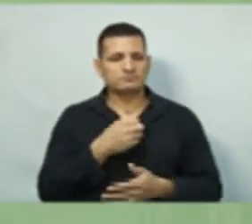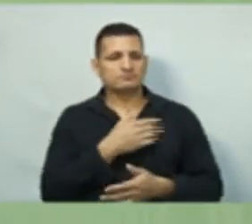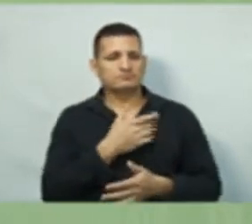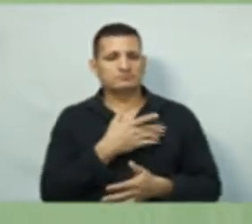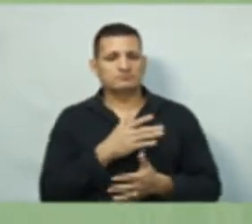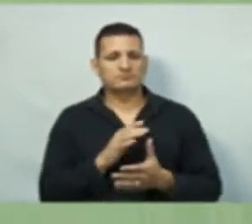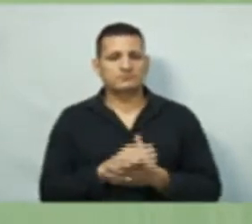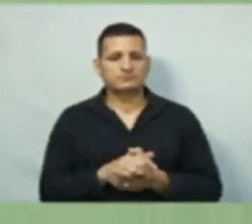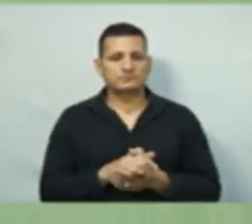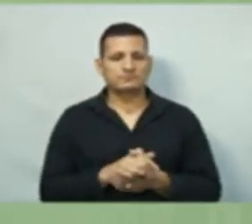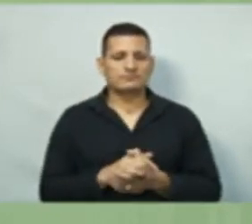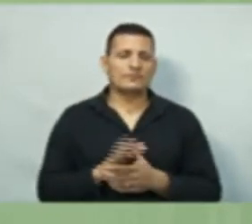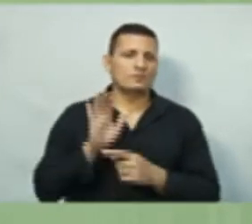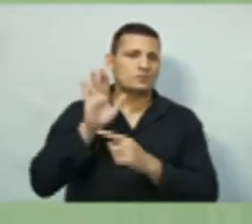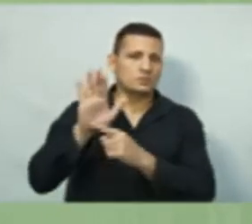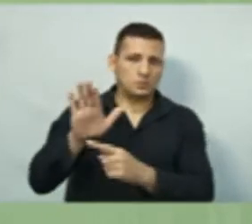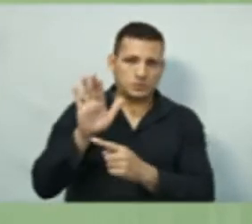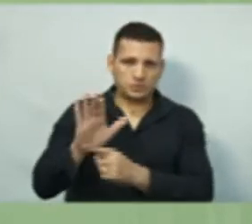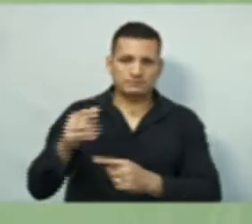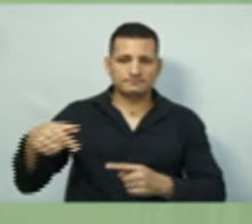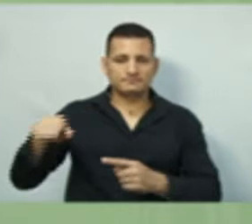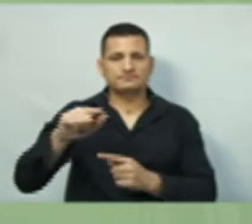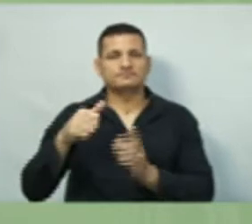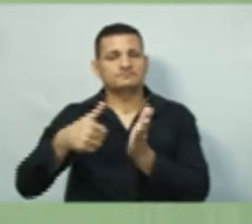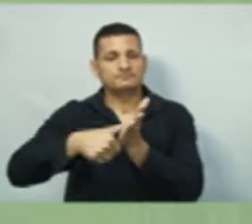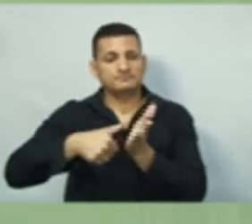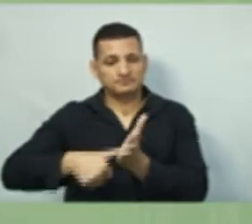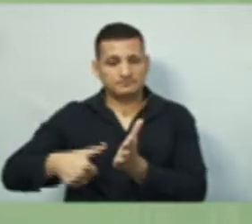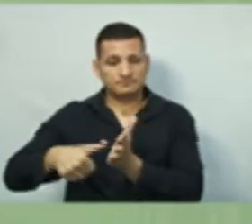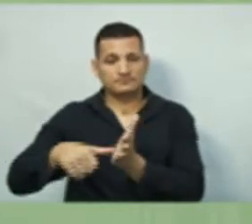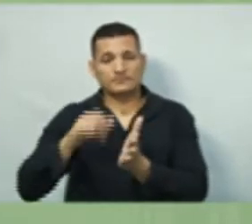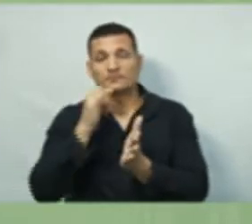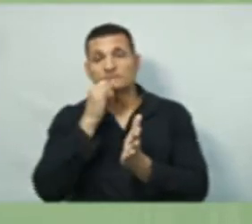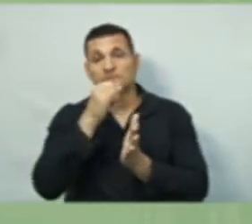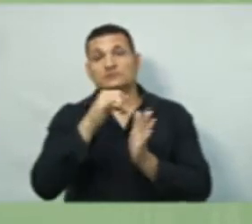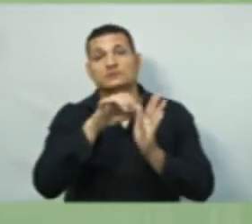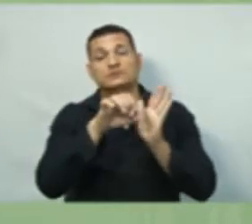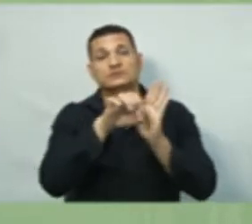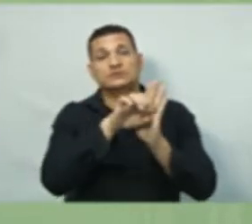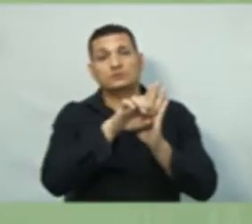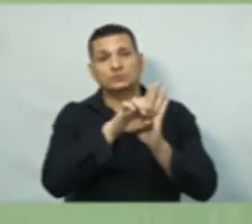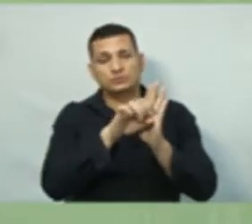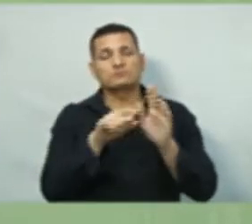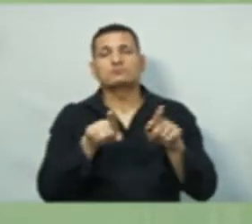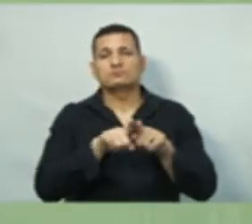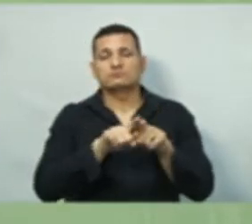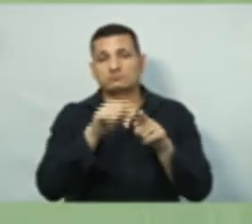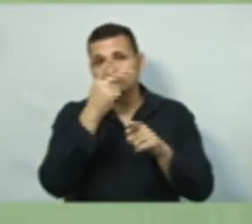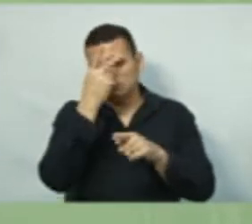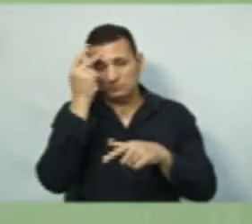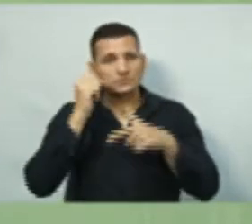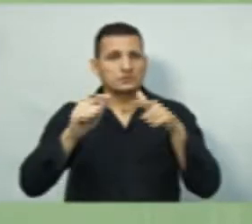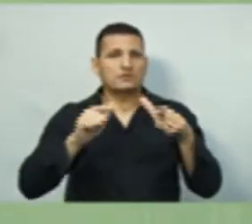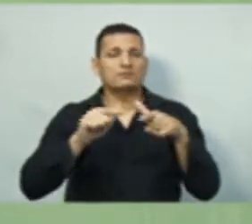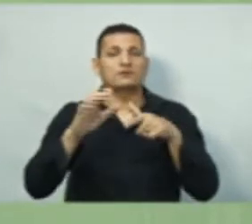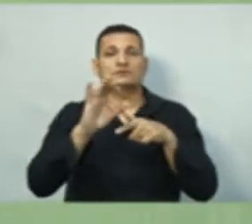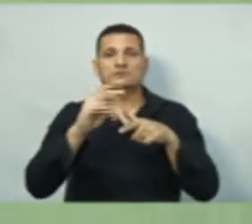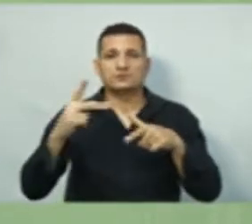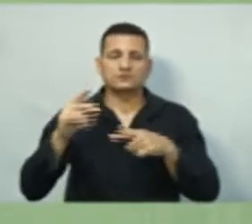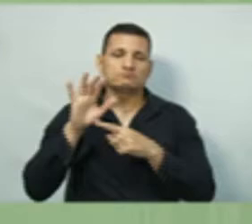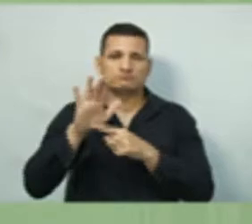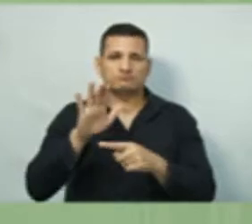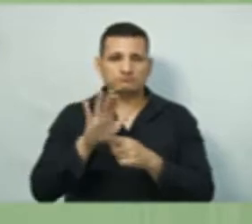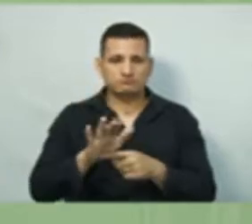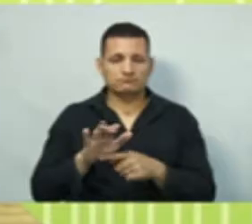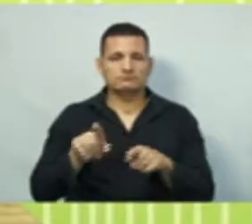aos associados e, quando previsto nos estatutos, aos empregados da cooperativa. Prestação de assistência aqui